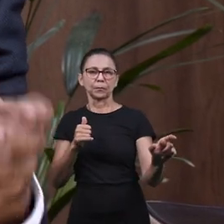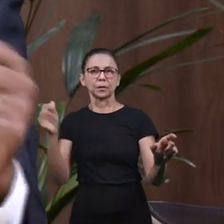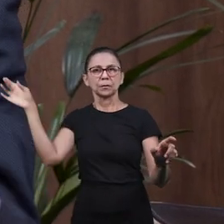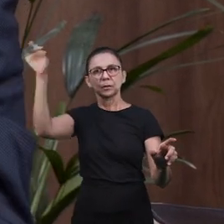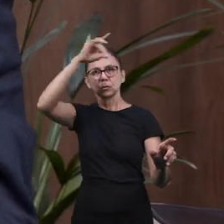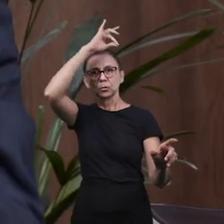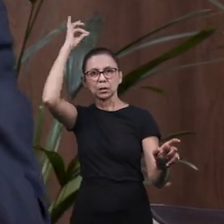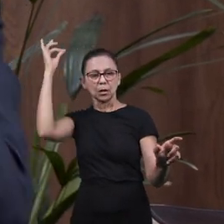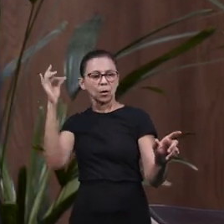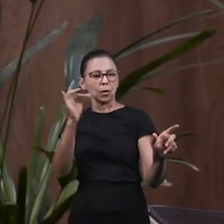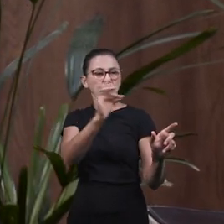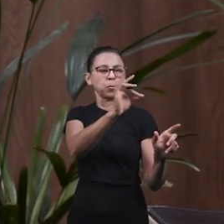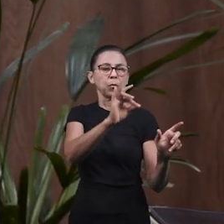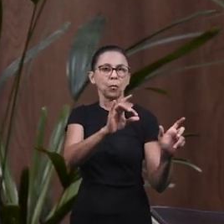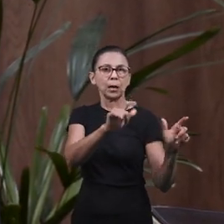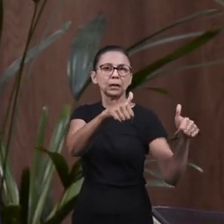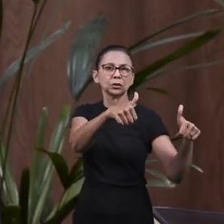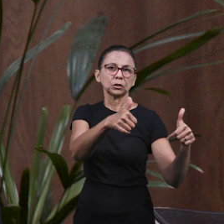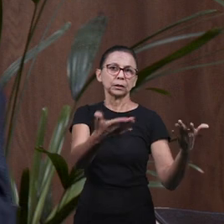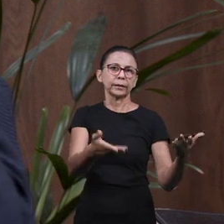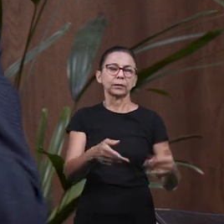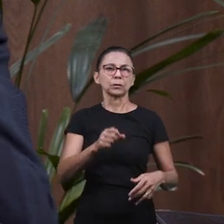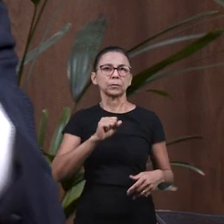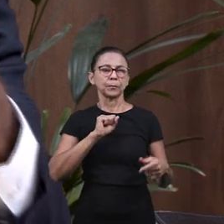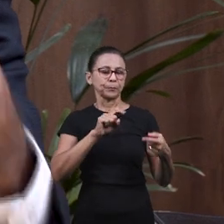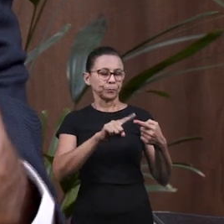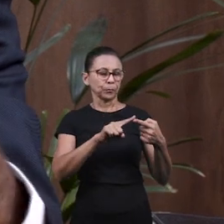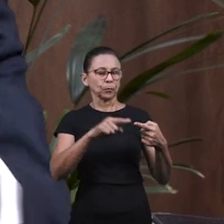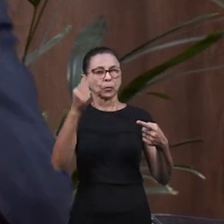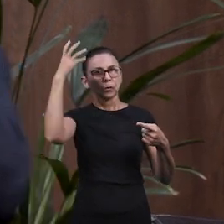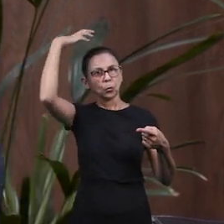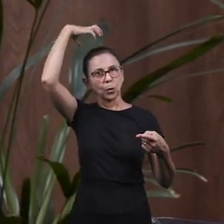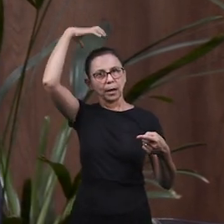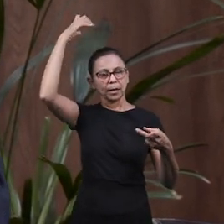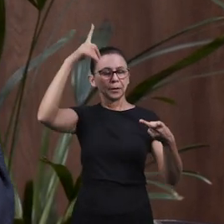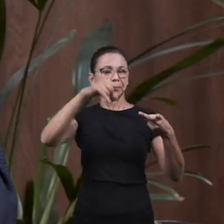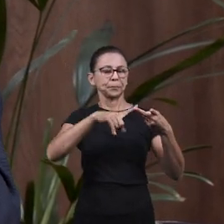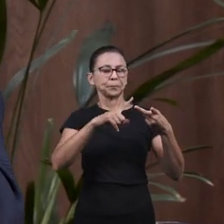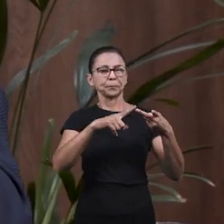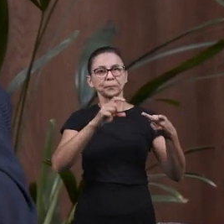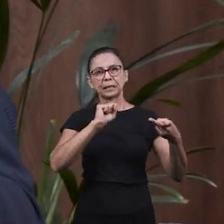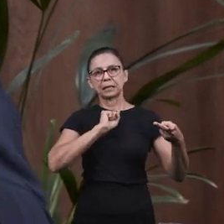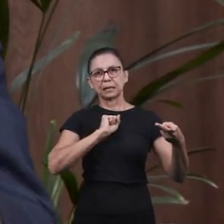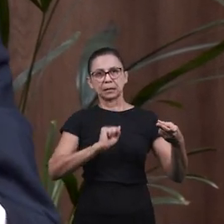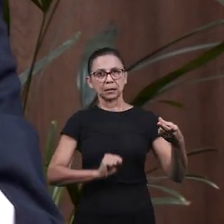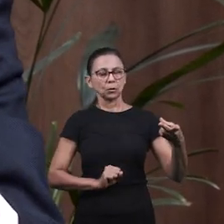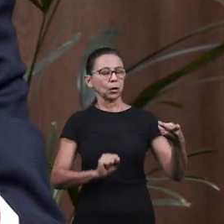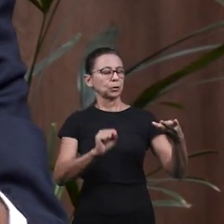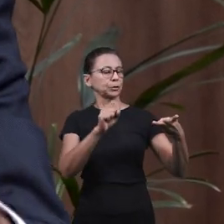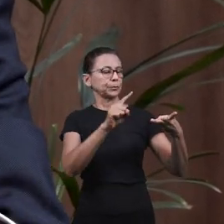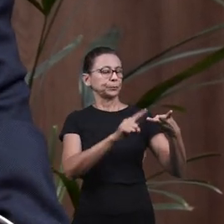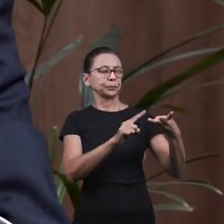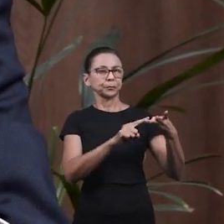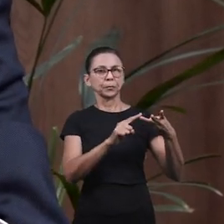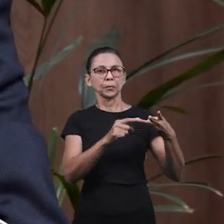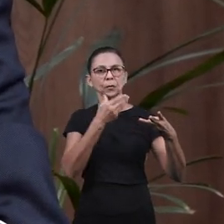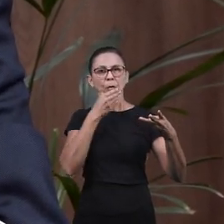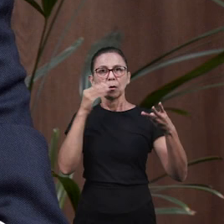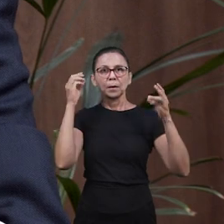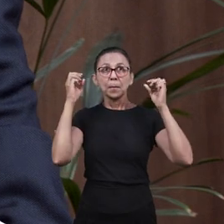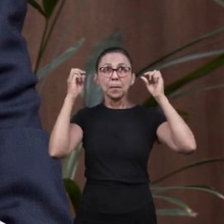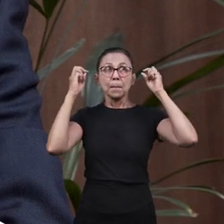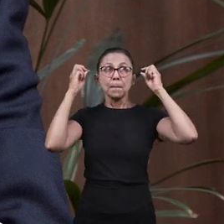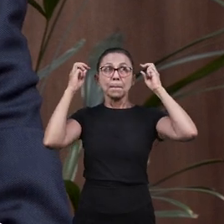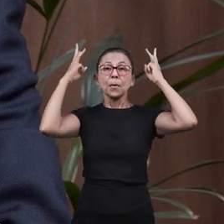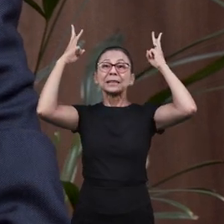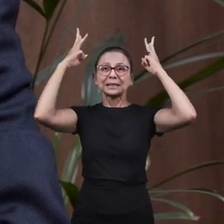sobre o rei, ele vinha sobre o sacerdote, ele vinha sobre o profeta, ele veio sobre Moisés. Então, por exemplo, a palavra do Senhor diz que